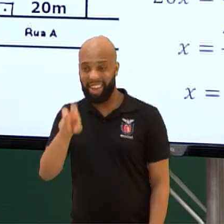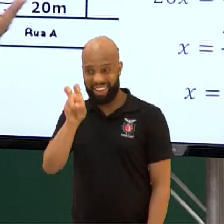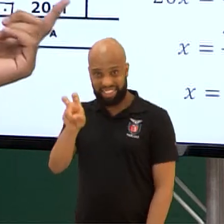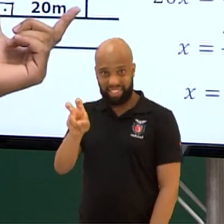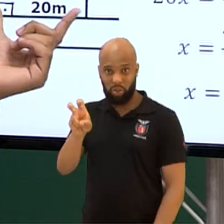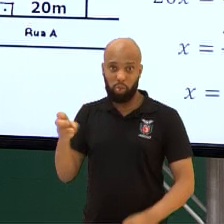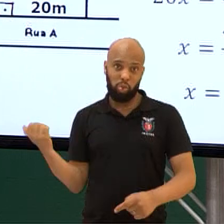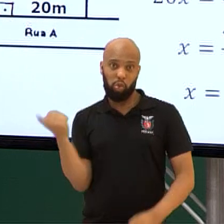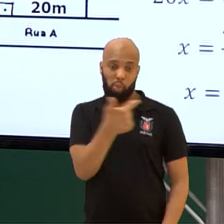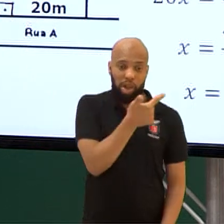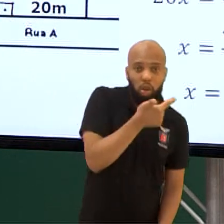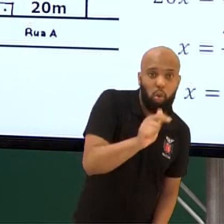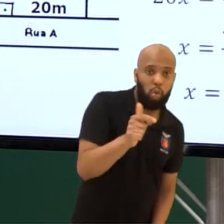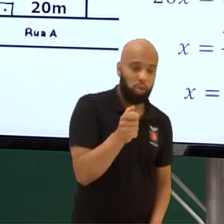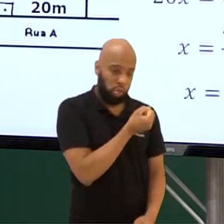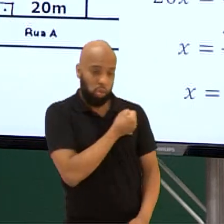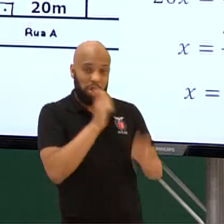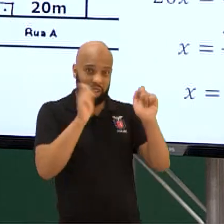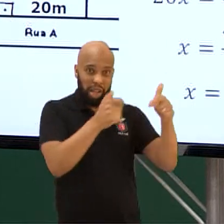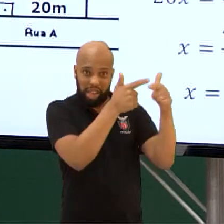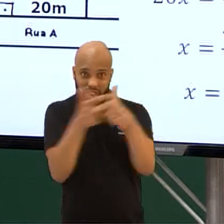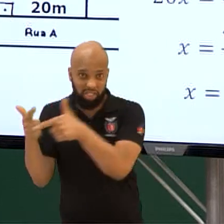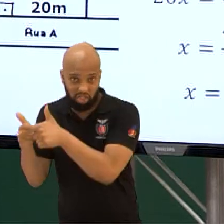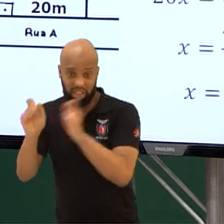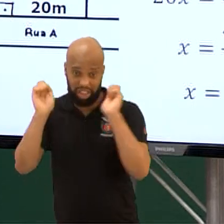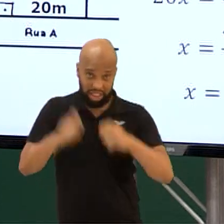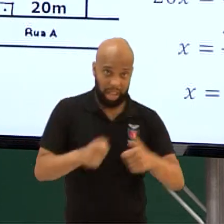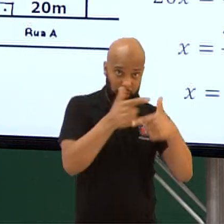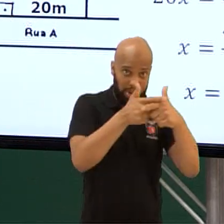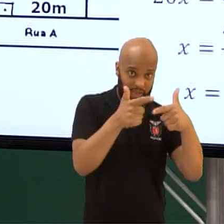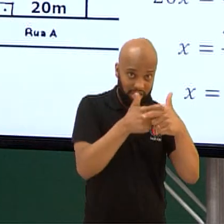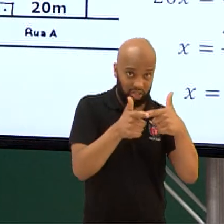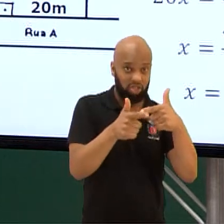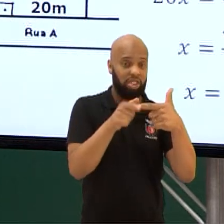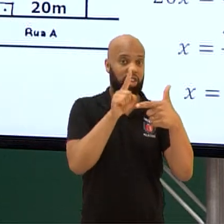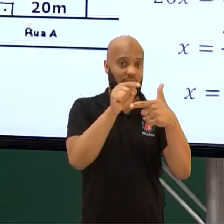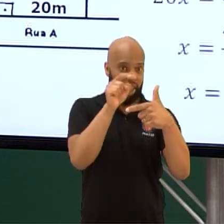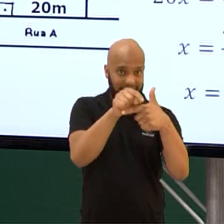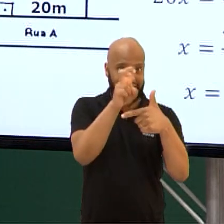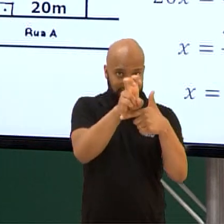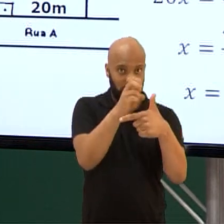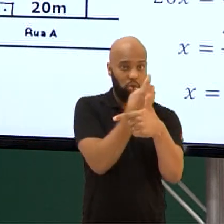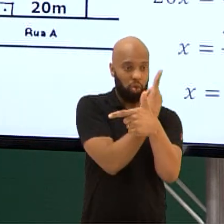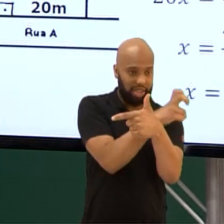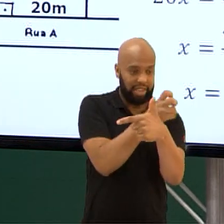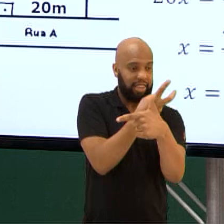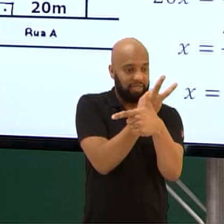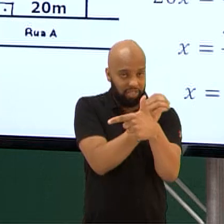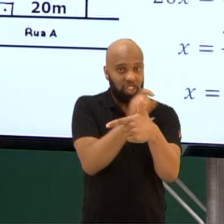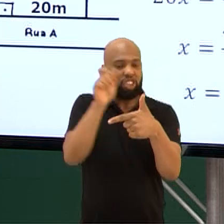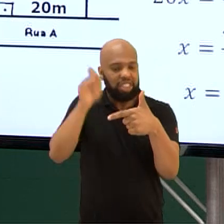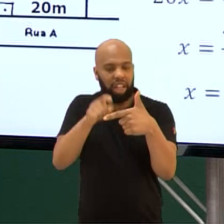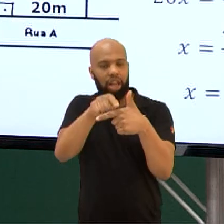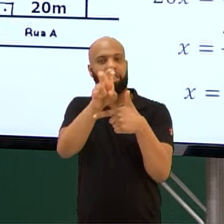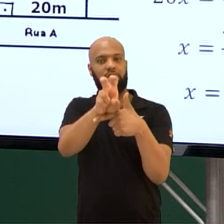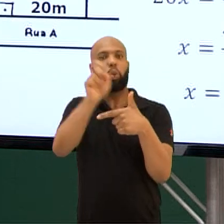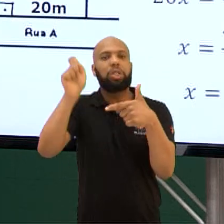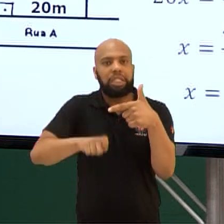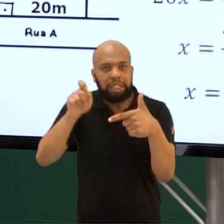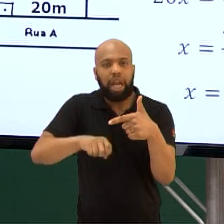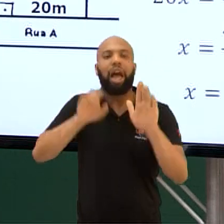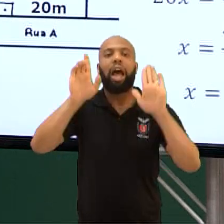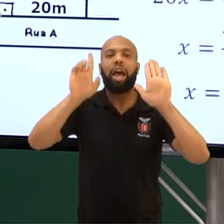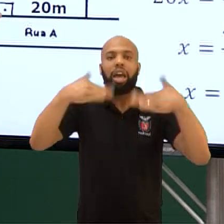o 15 e o 20 ao mesmo tempo. Quando eu divido 15 por 5, eu fico com 3 partes. 3 partes